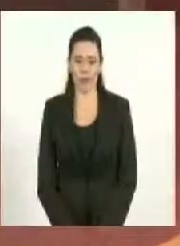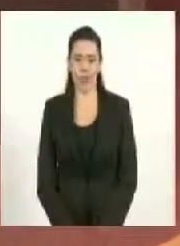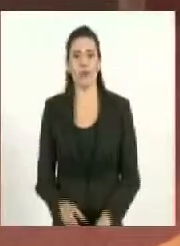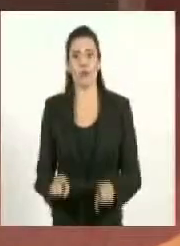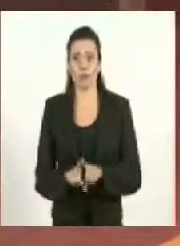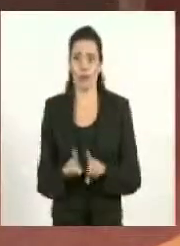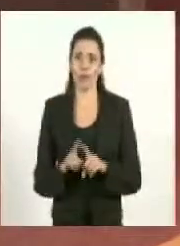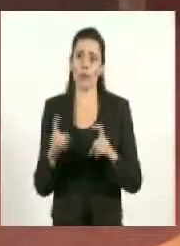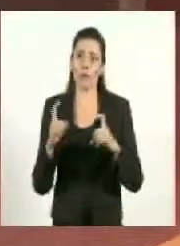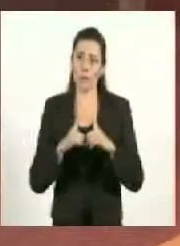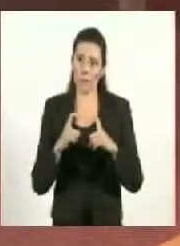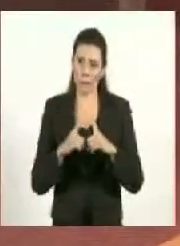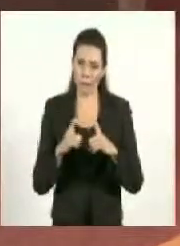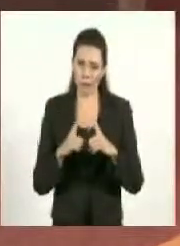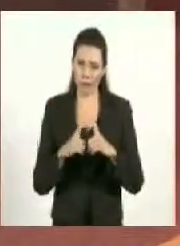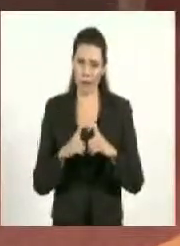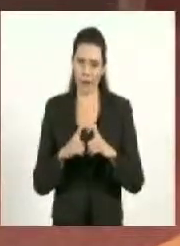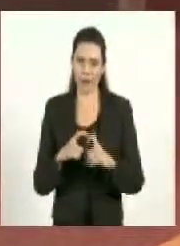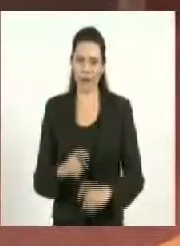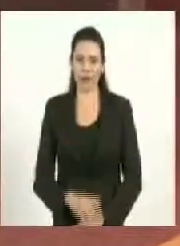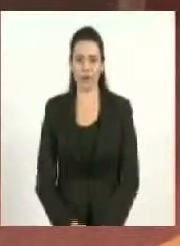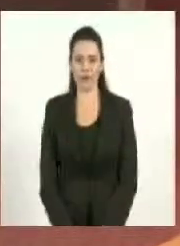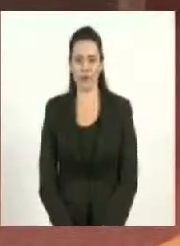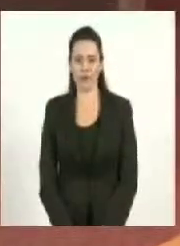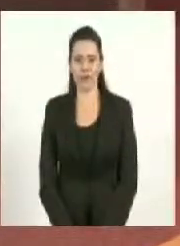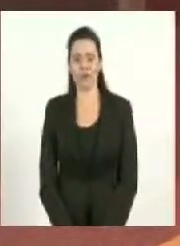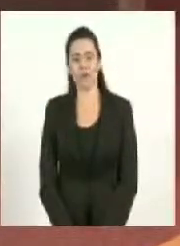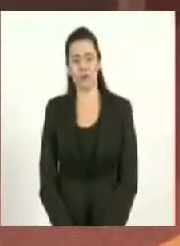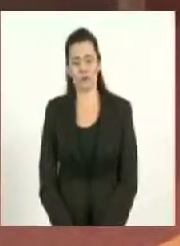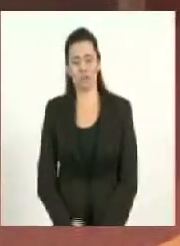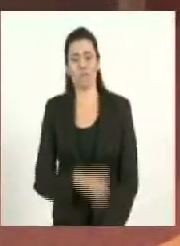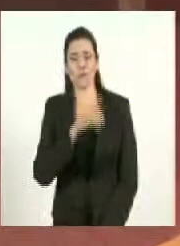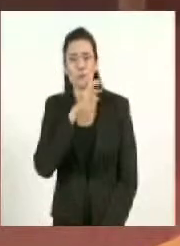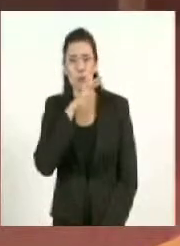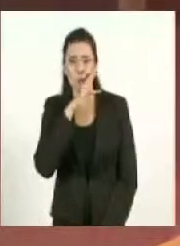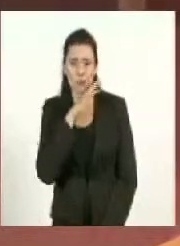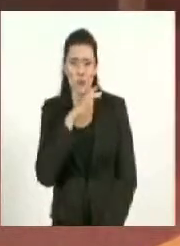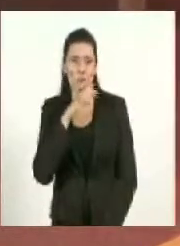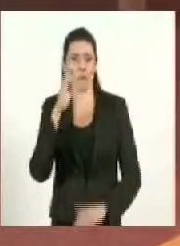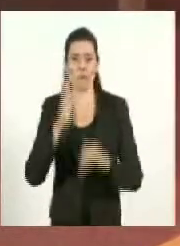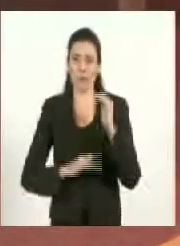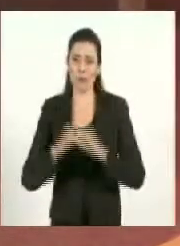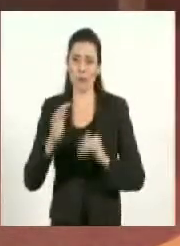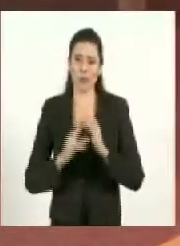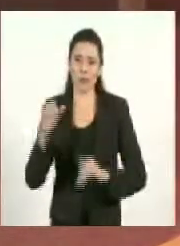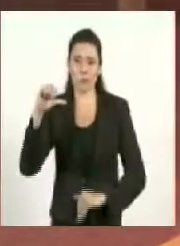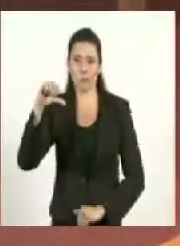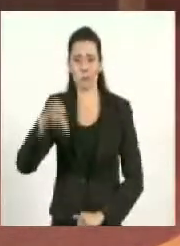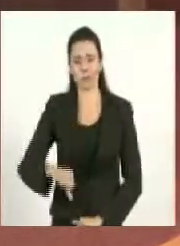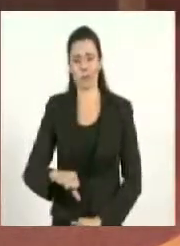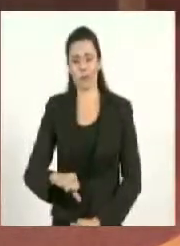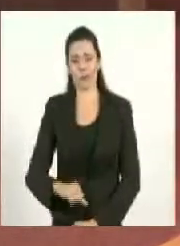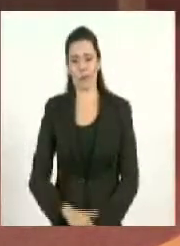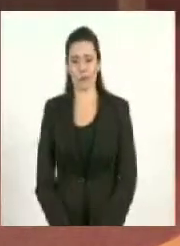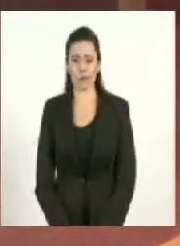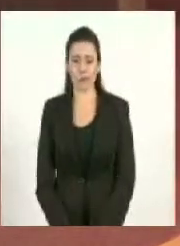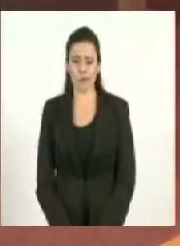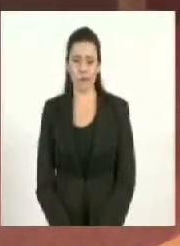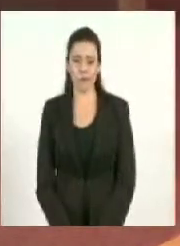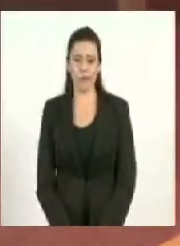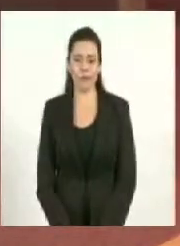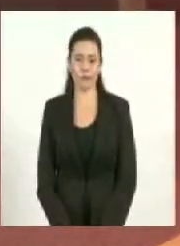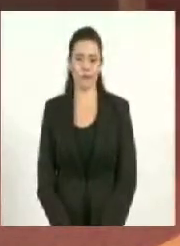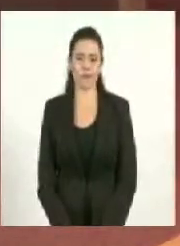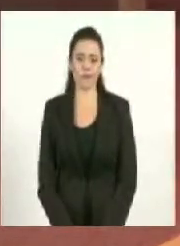classe médica, o presente de grego que ele vai dar para a classe médica, que é na redução